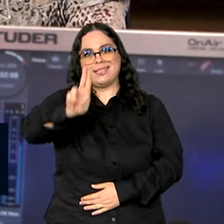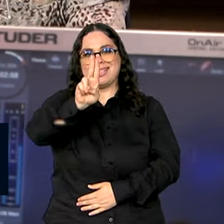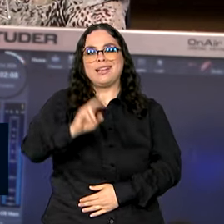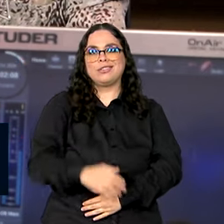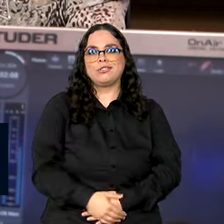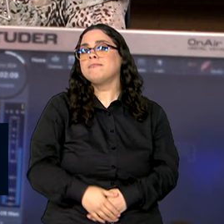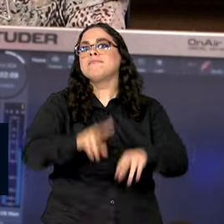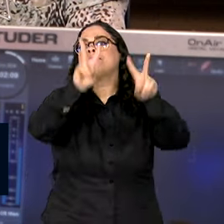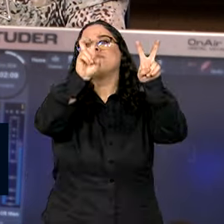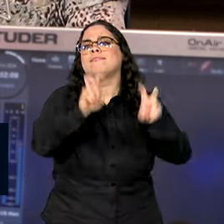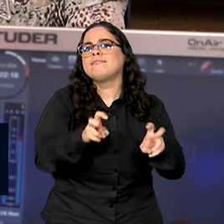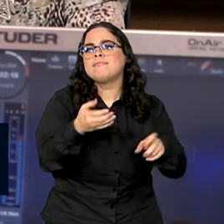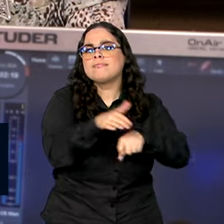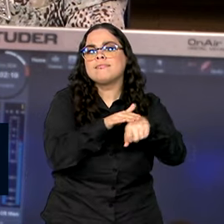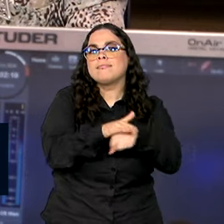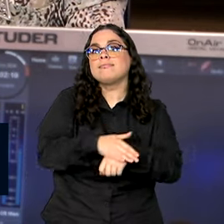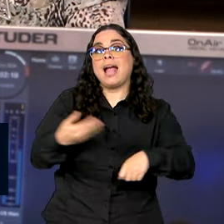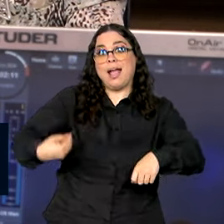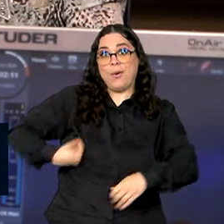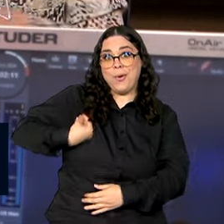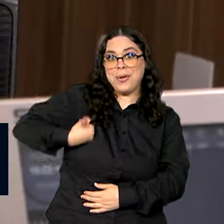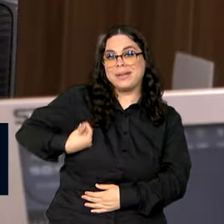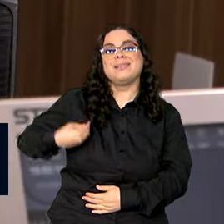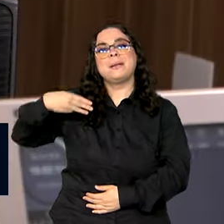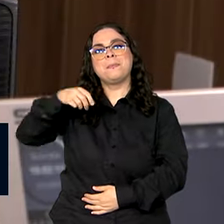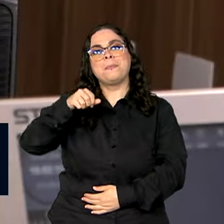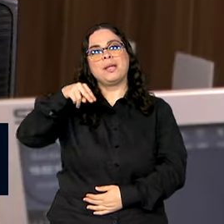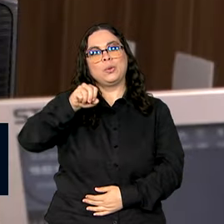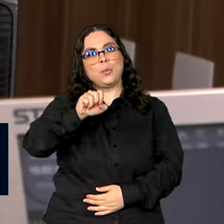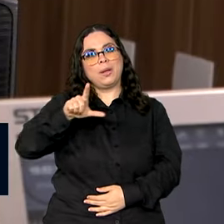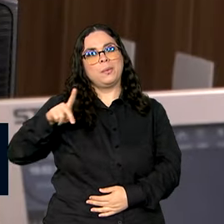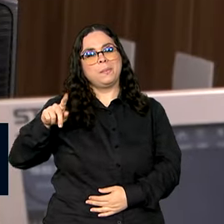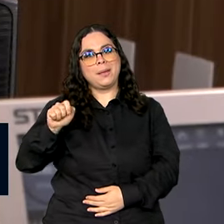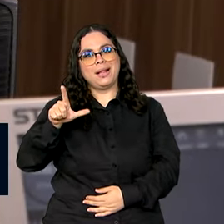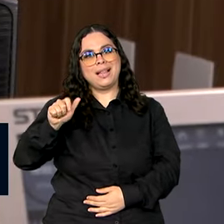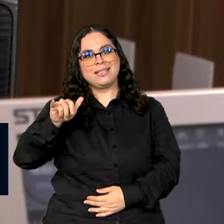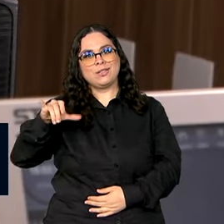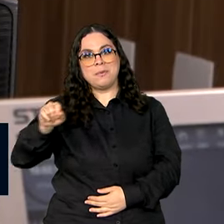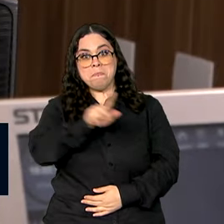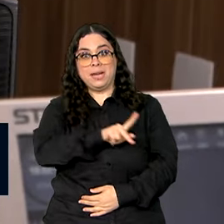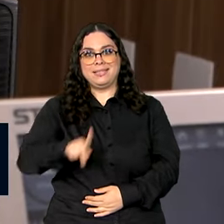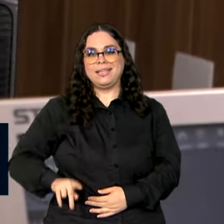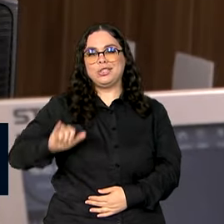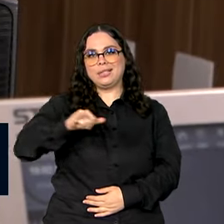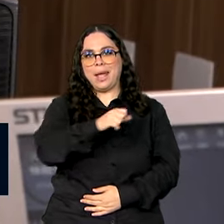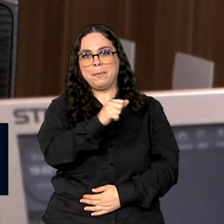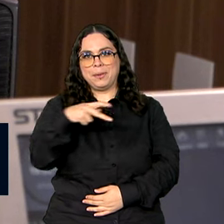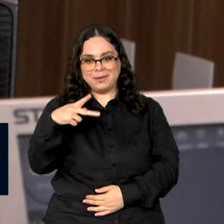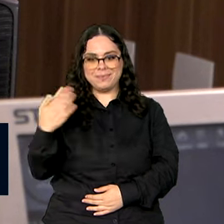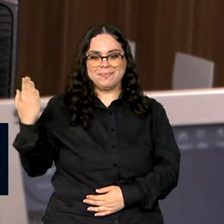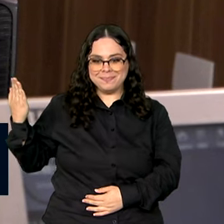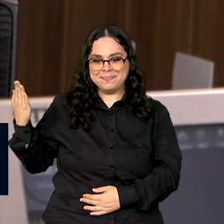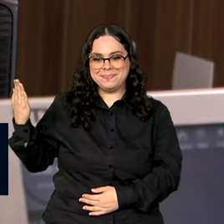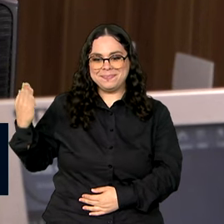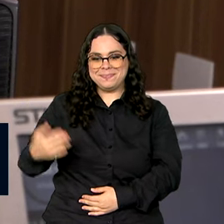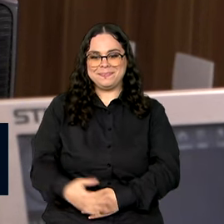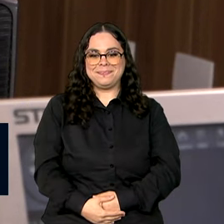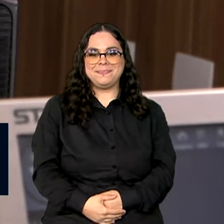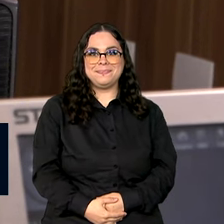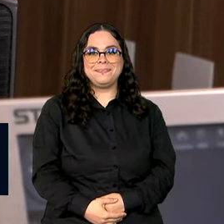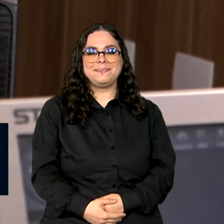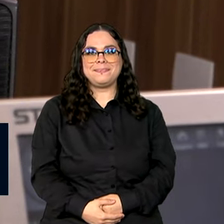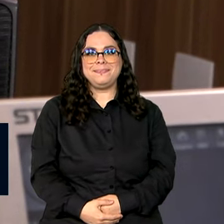assuntos a gente vai conversar agora ao vivo com Manente do o Instituto Nacional de estudos e pesquisas